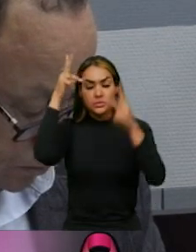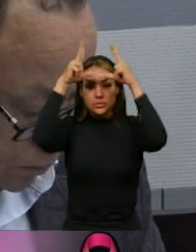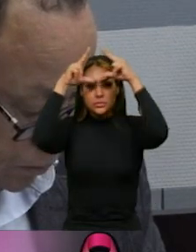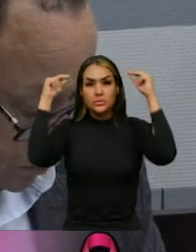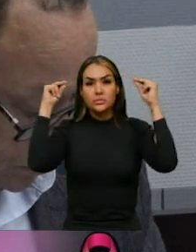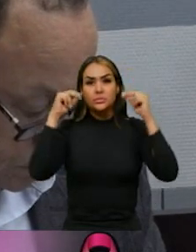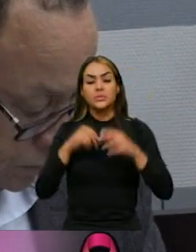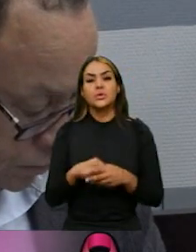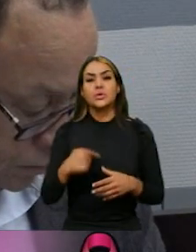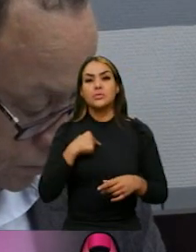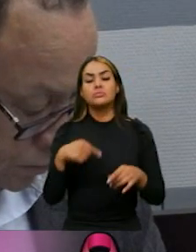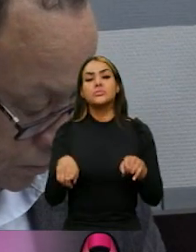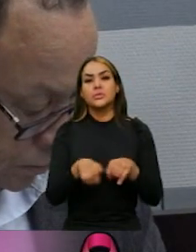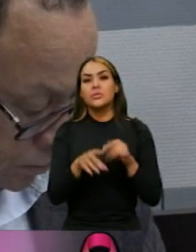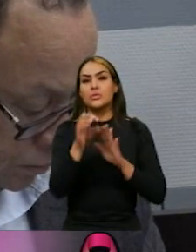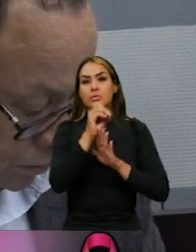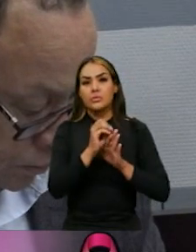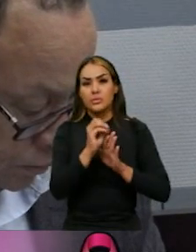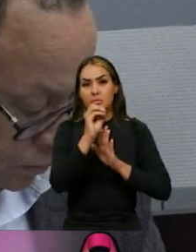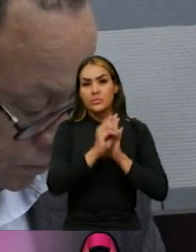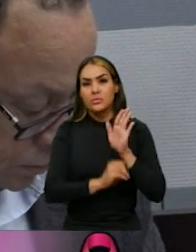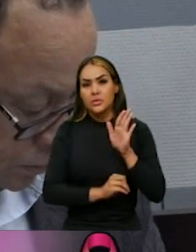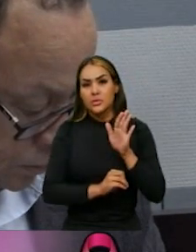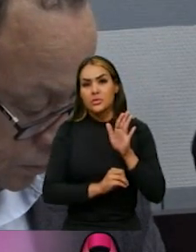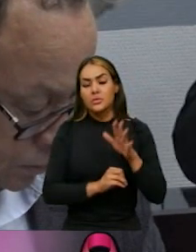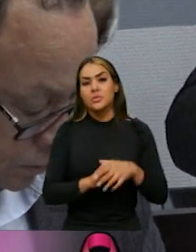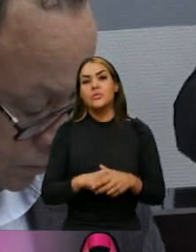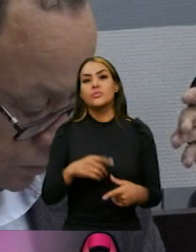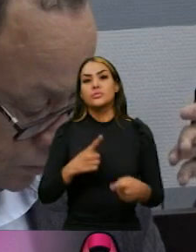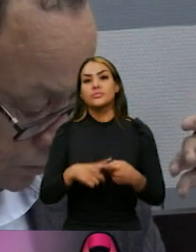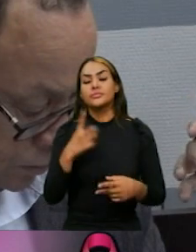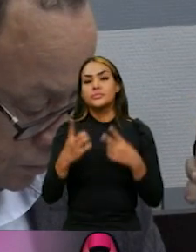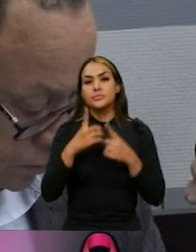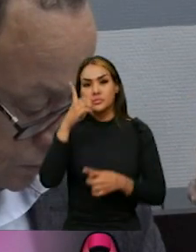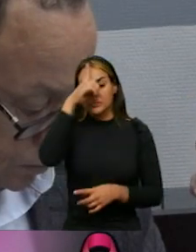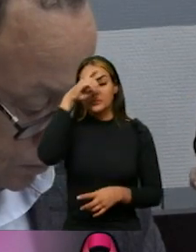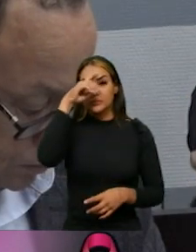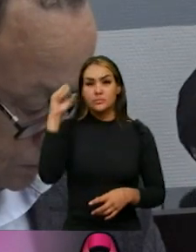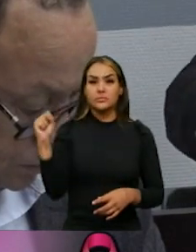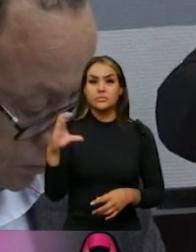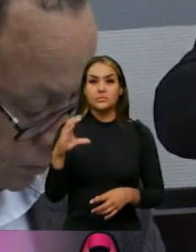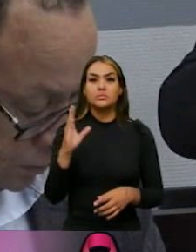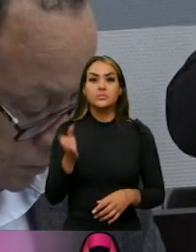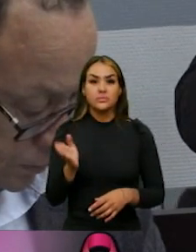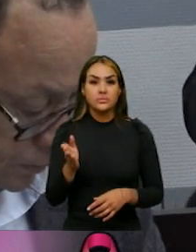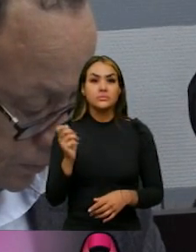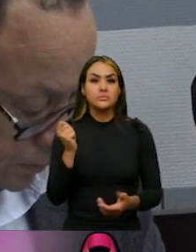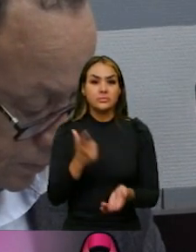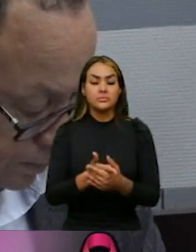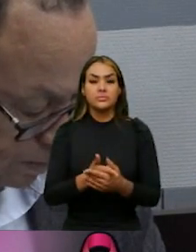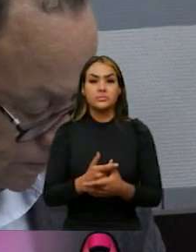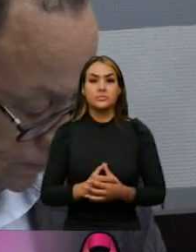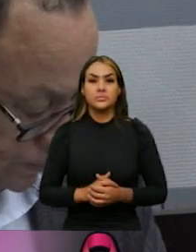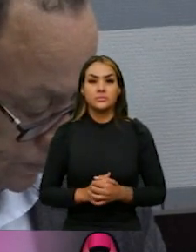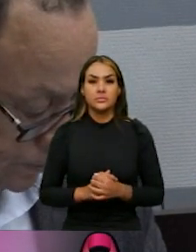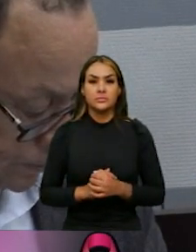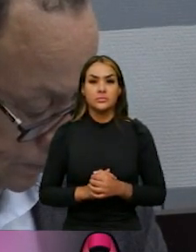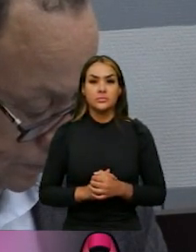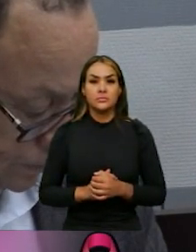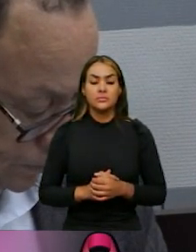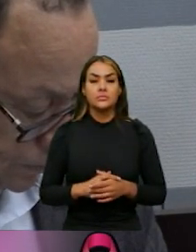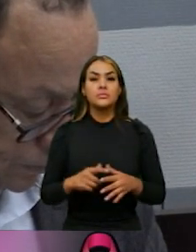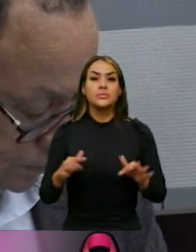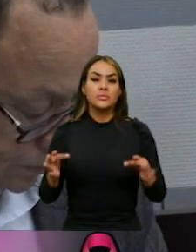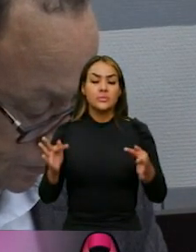Carlos César, pela questão que algumas Santa Casas já tinha até pago para as